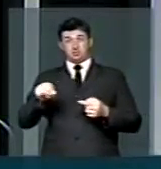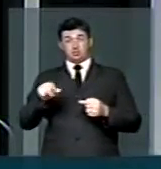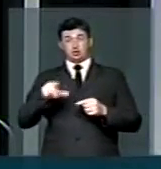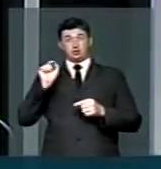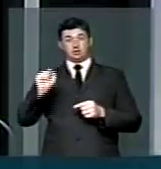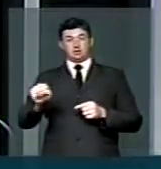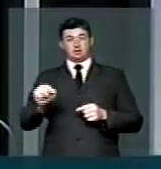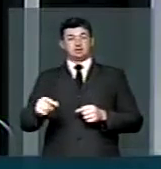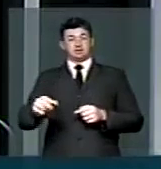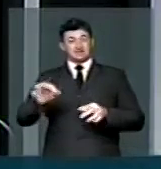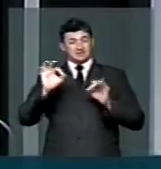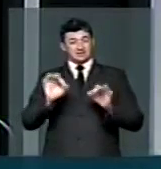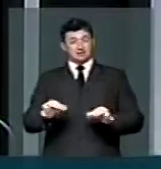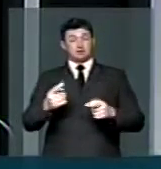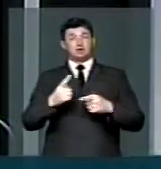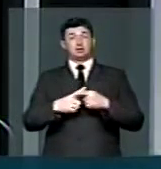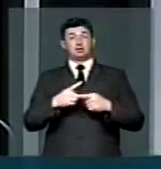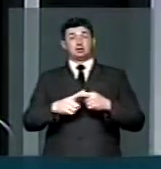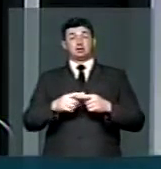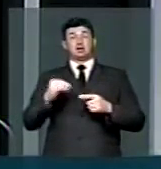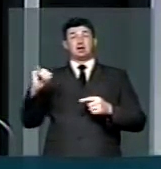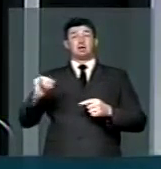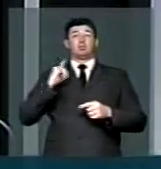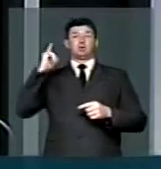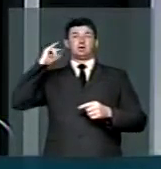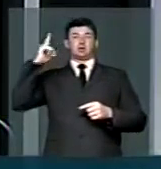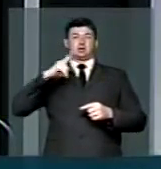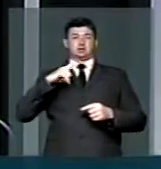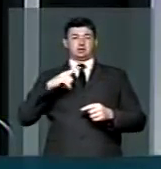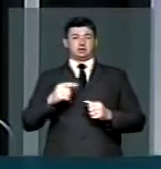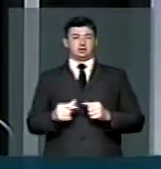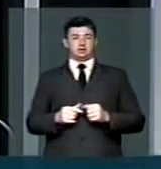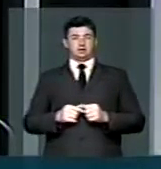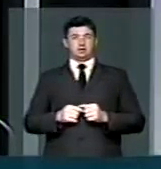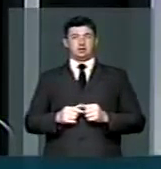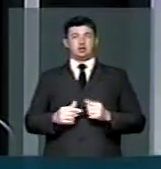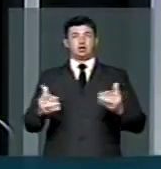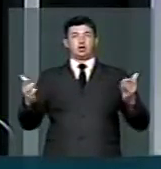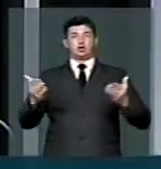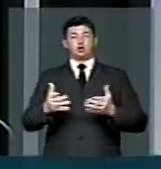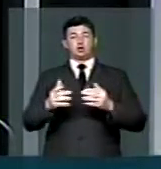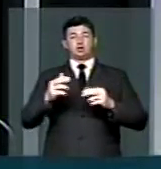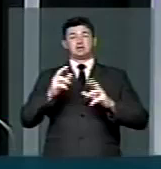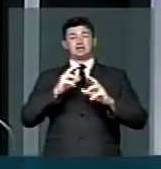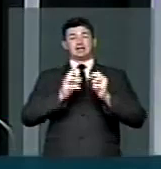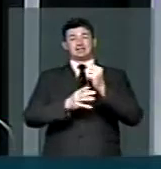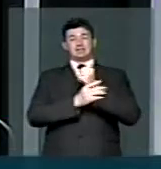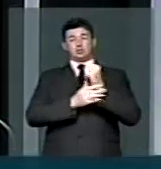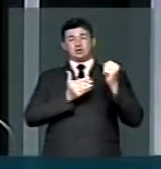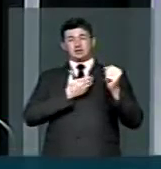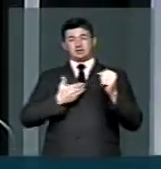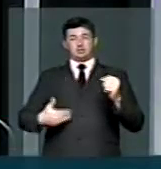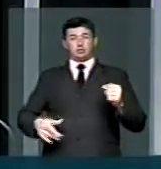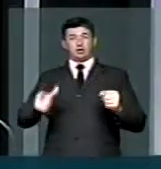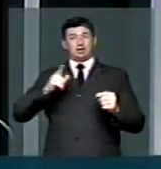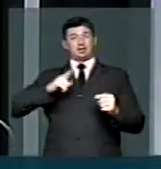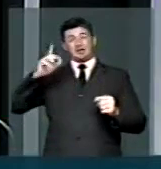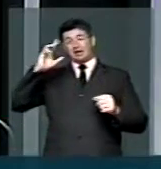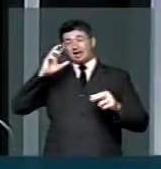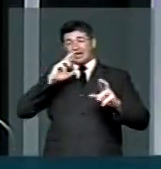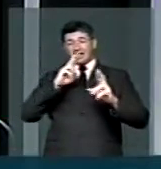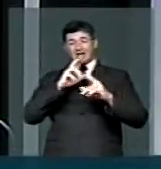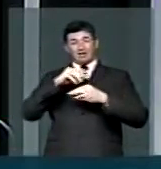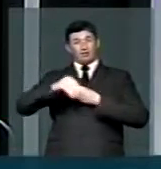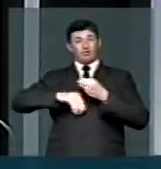escolha está relacionado à importância e à interface que a segurança pública possui com a maioria dos assuntos